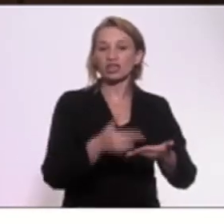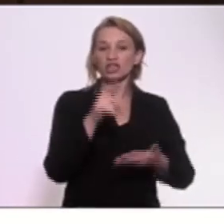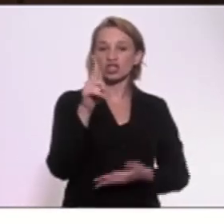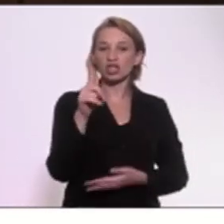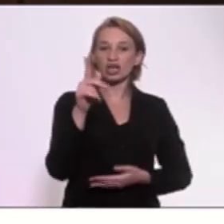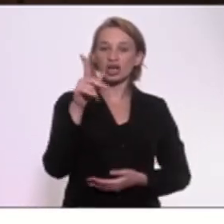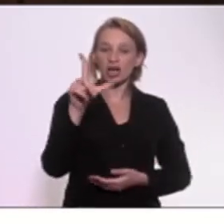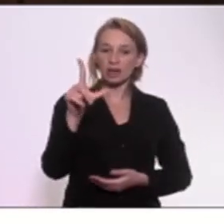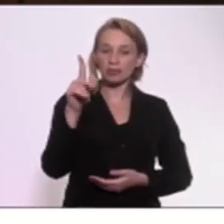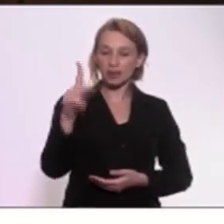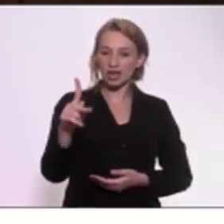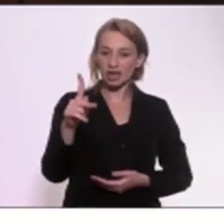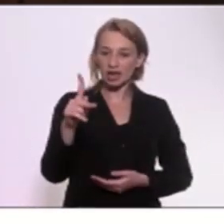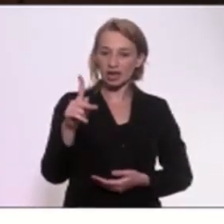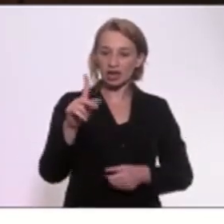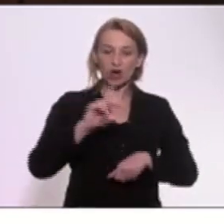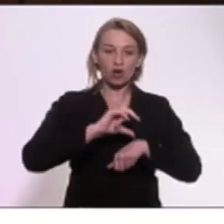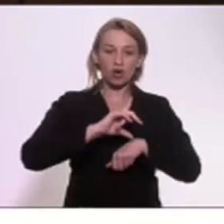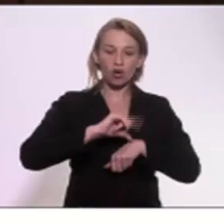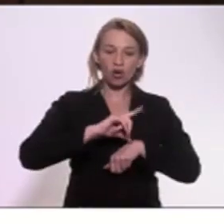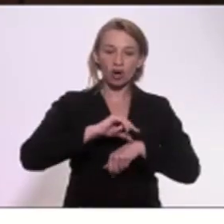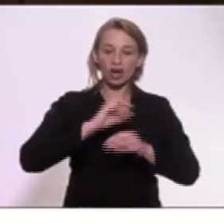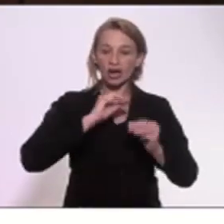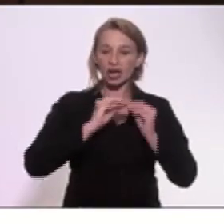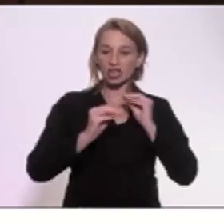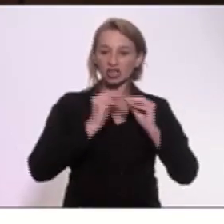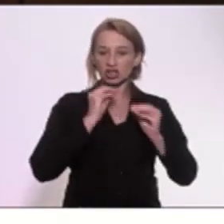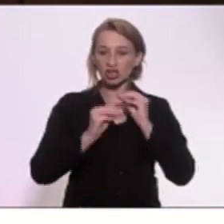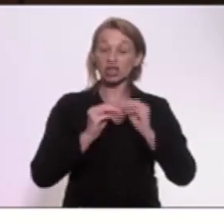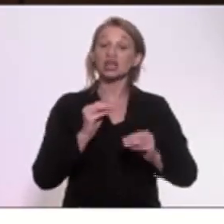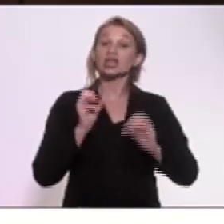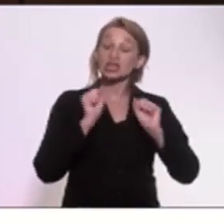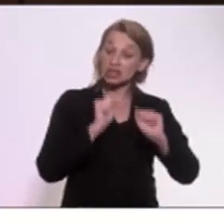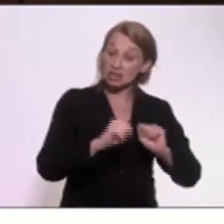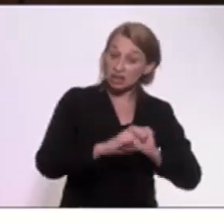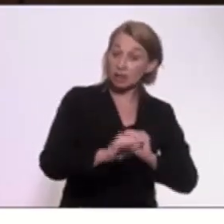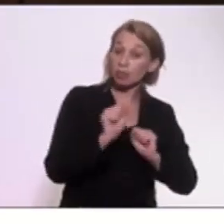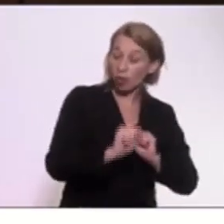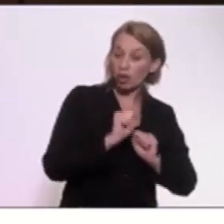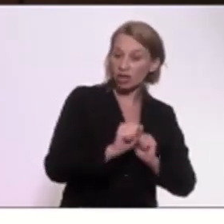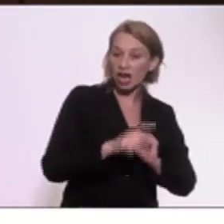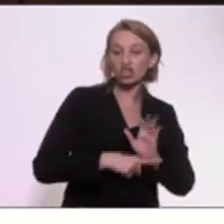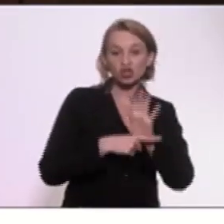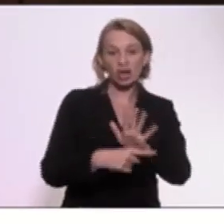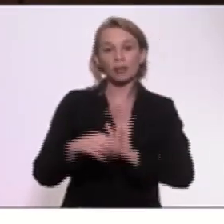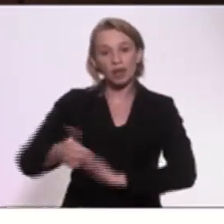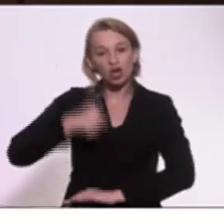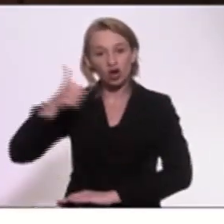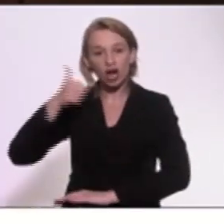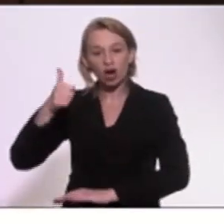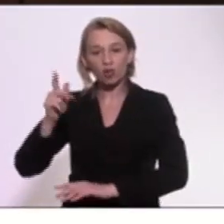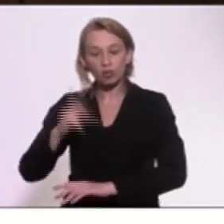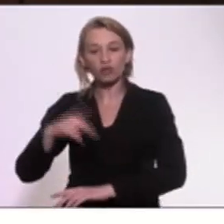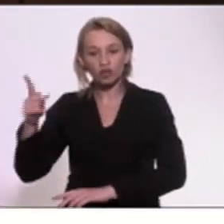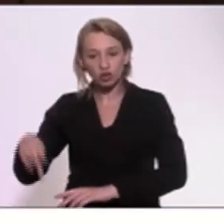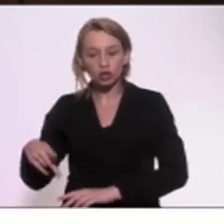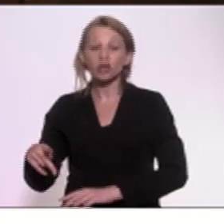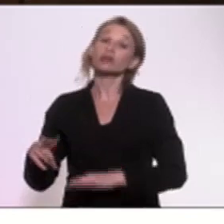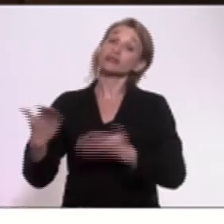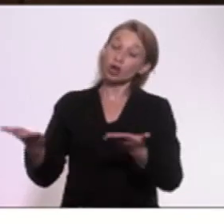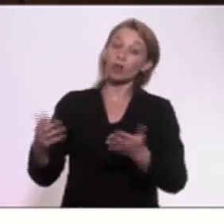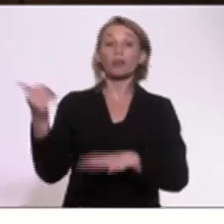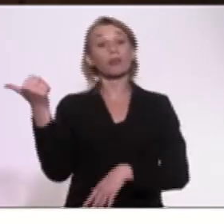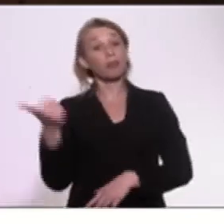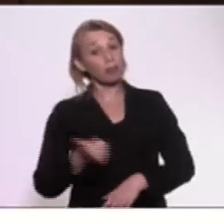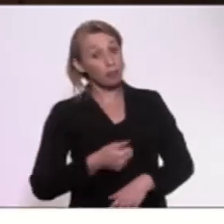extra. O que se pode ajudar a minorar o problema orçamentário do professor, minora